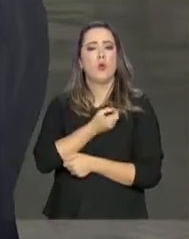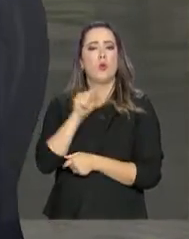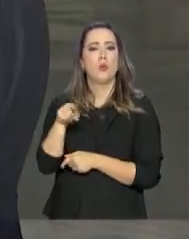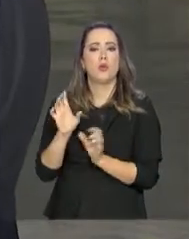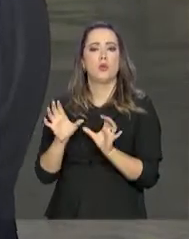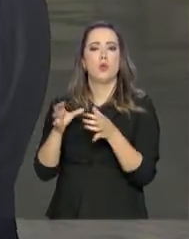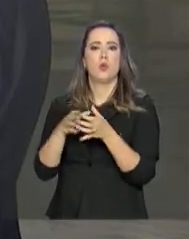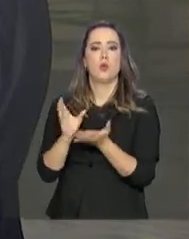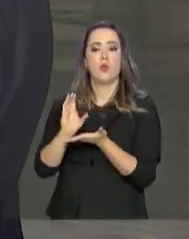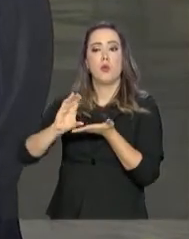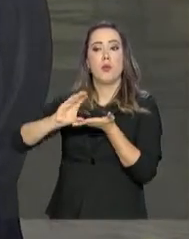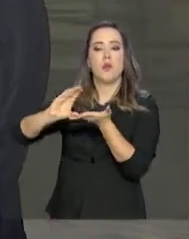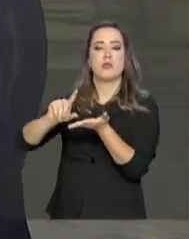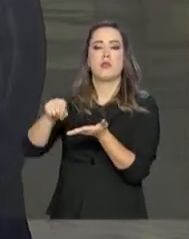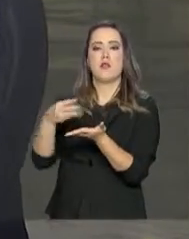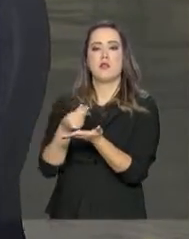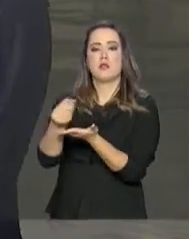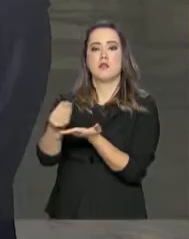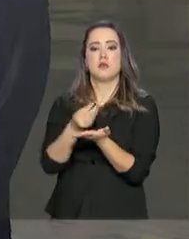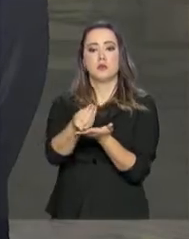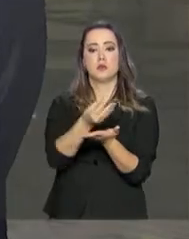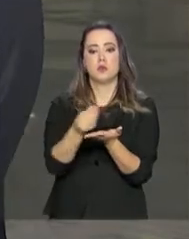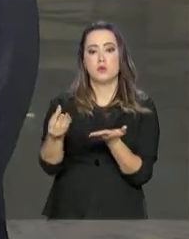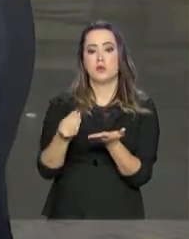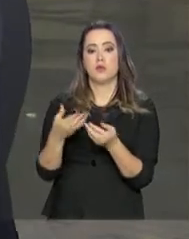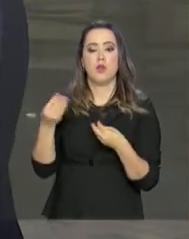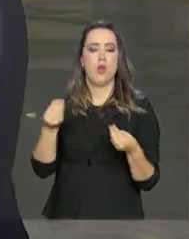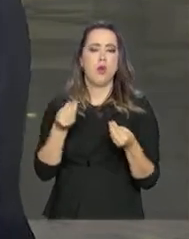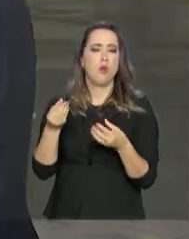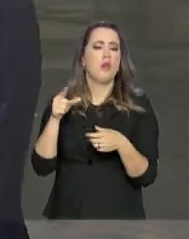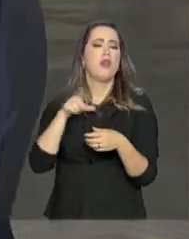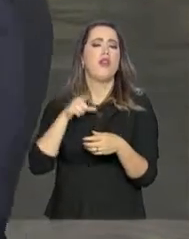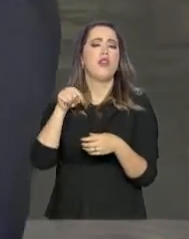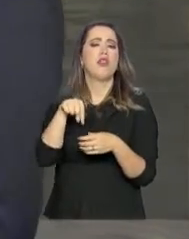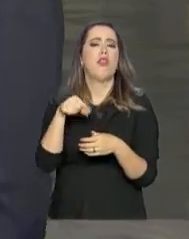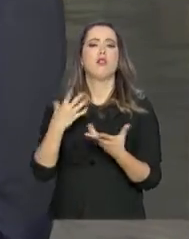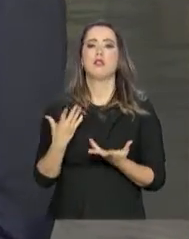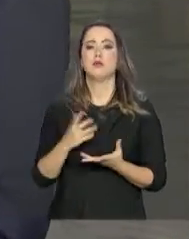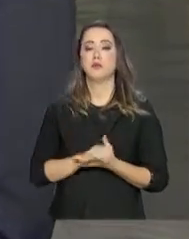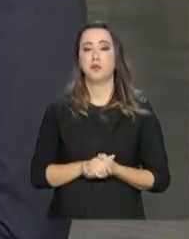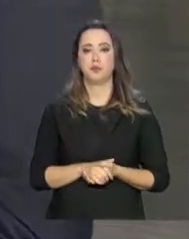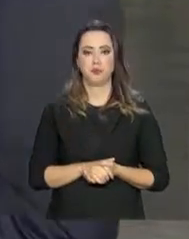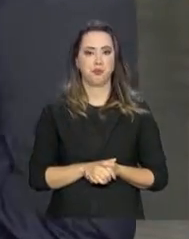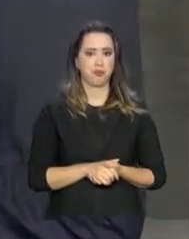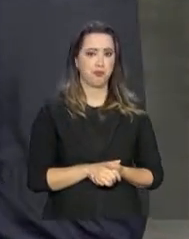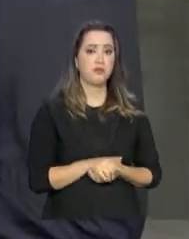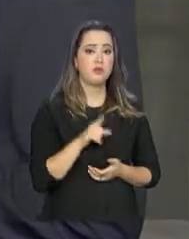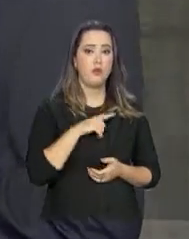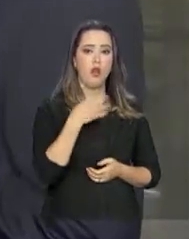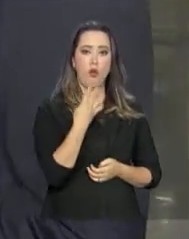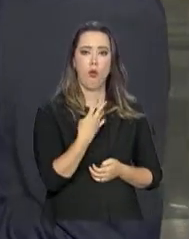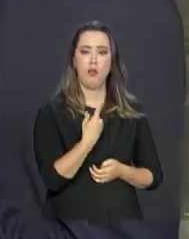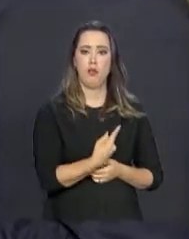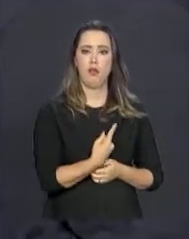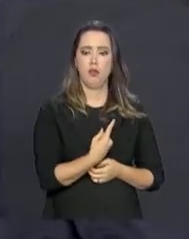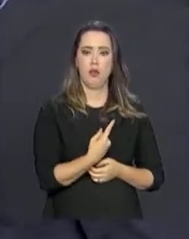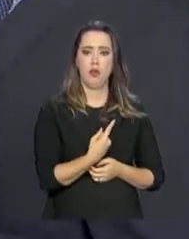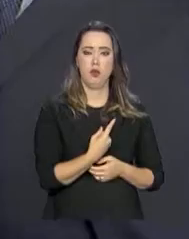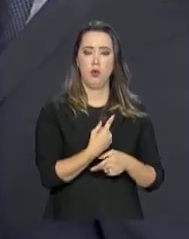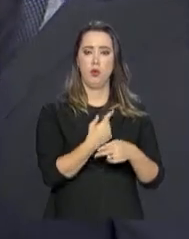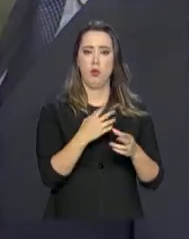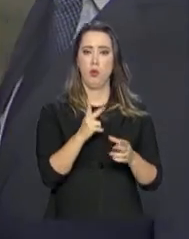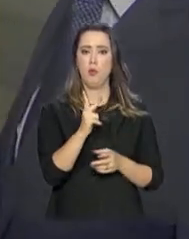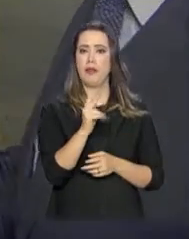conselhos esses kits vão ser entregues e como que eles se compõe bem serão 41 kits